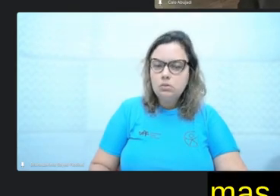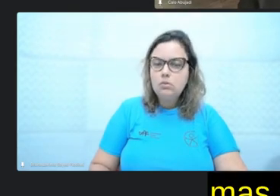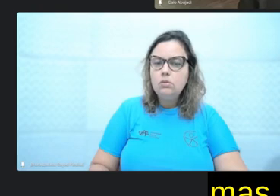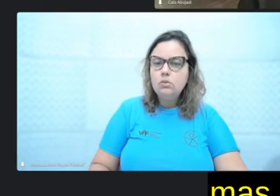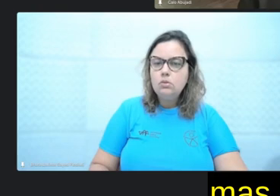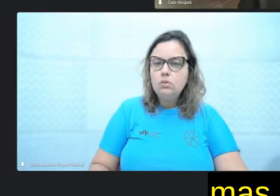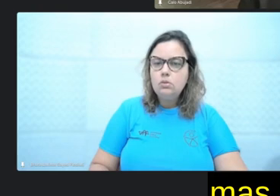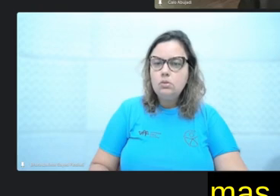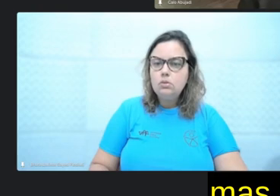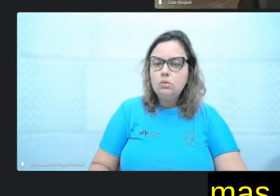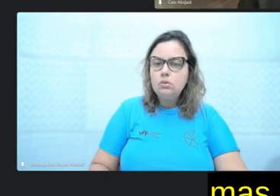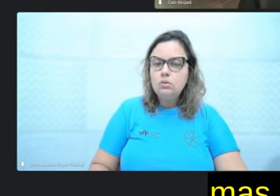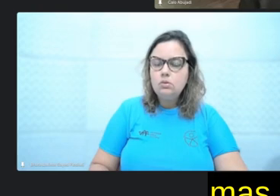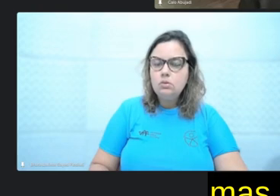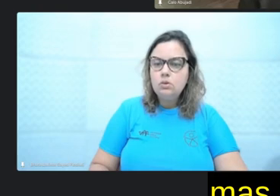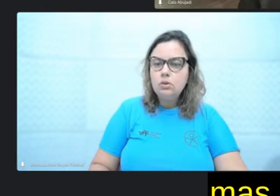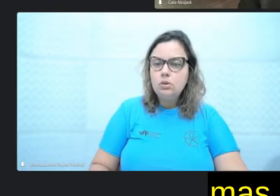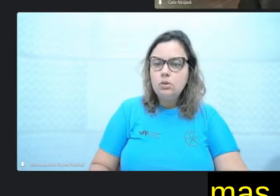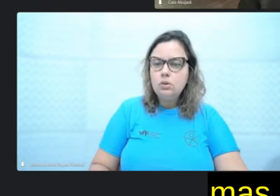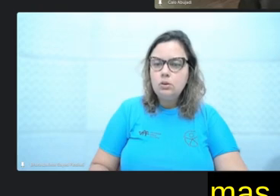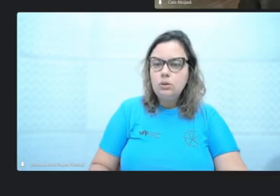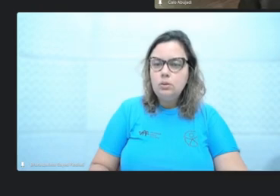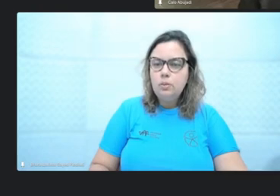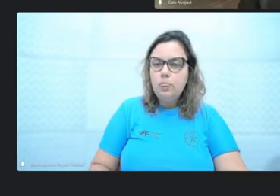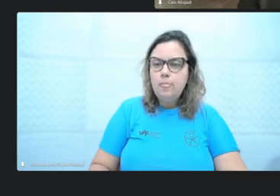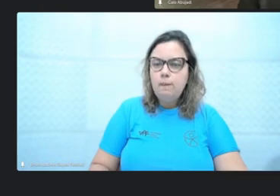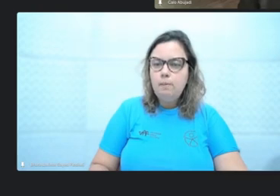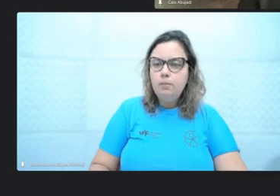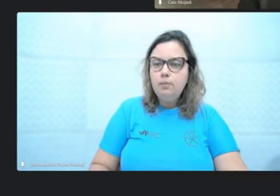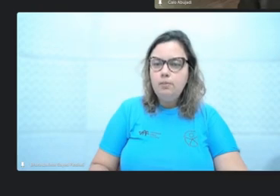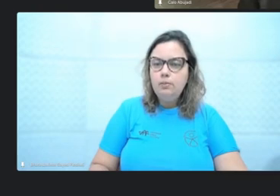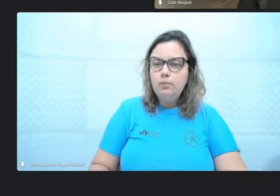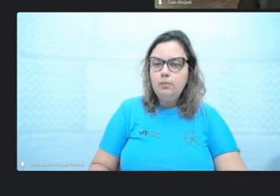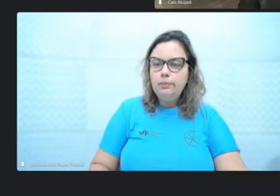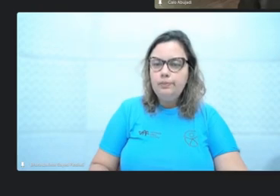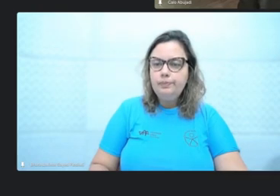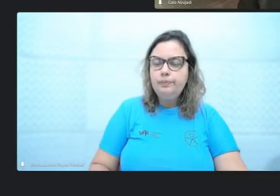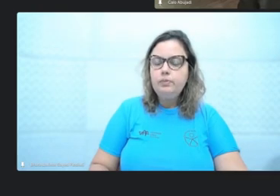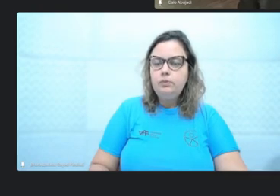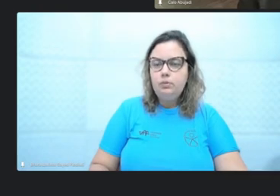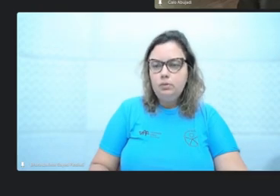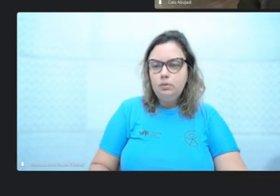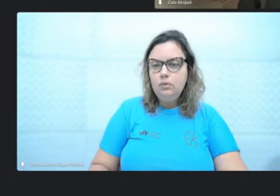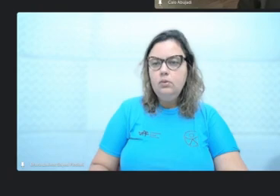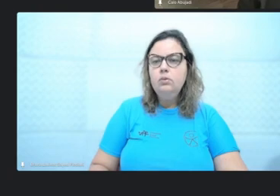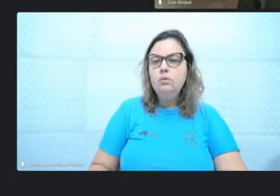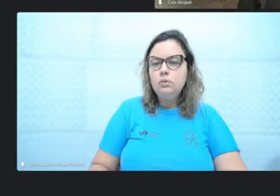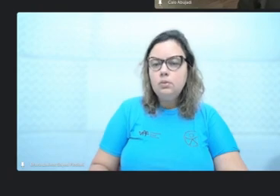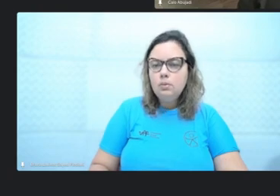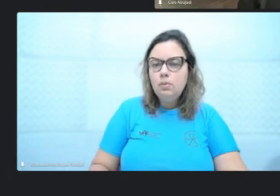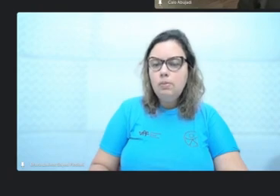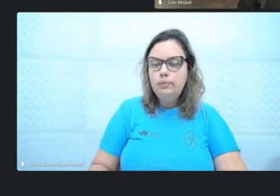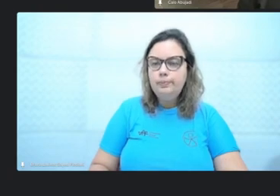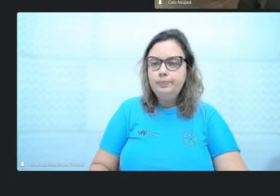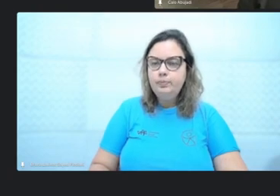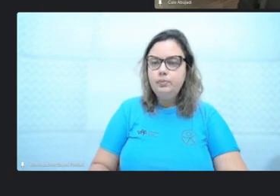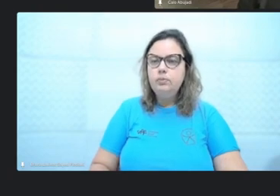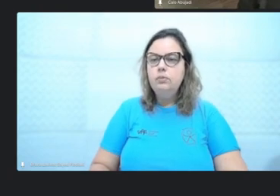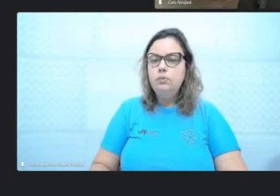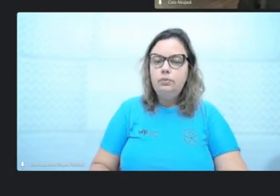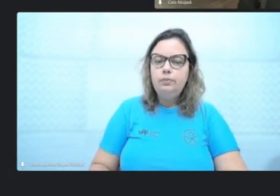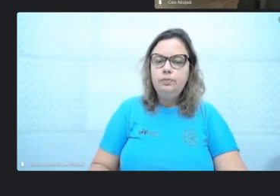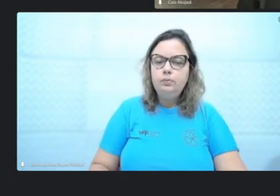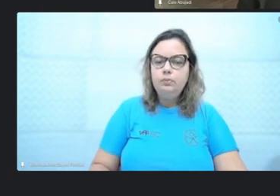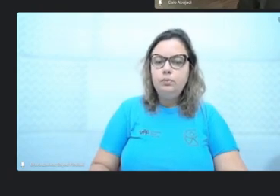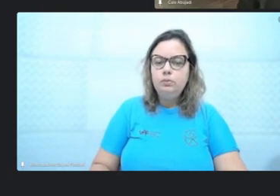mas essas descrições têm se tornado cada vez mais complexas e amplas de serem trabalhadas clinicamente. Alterações no sistema